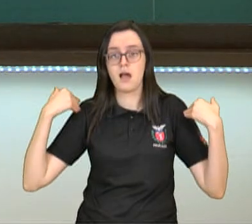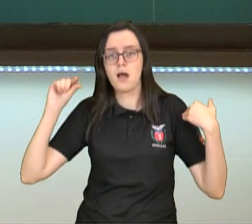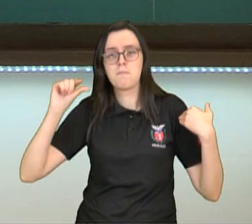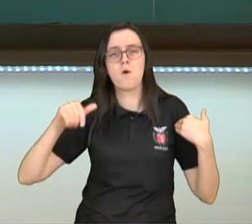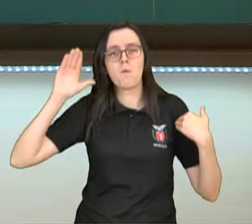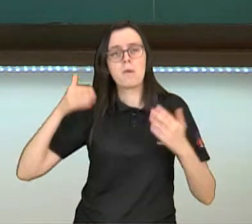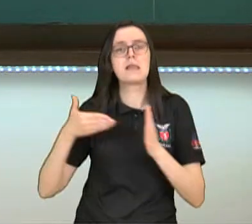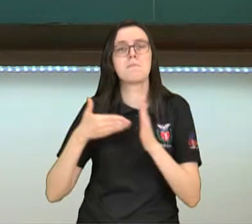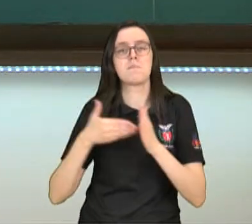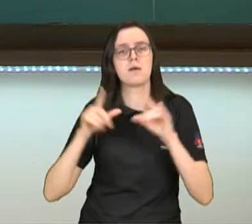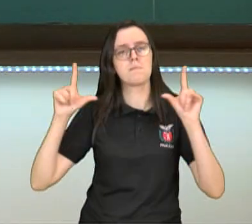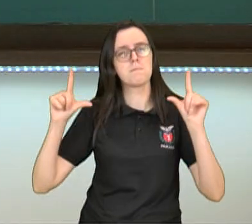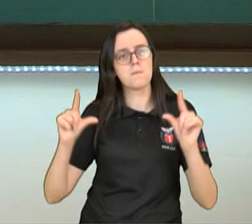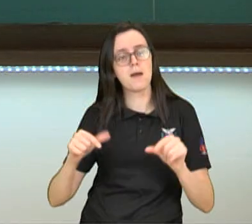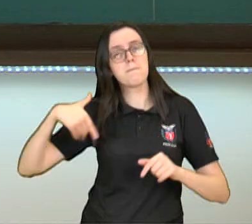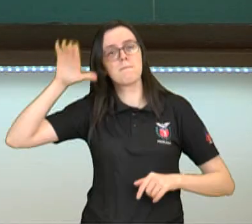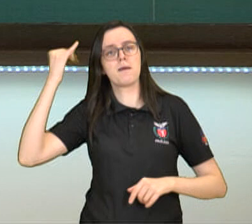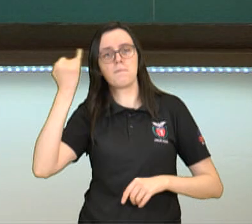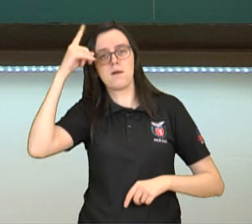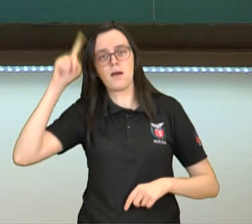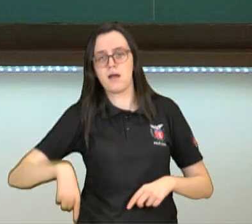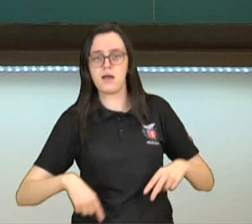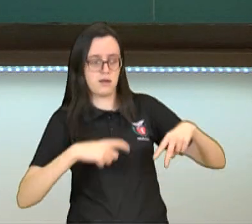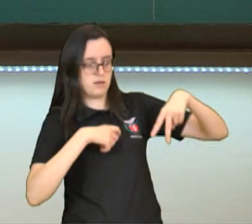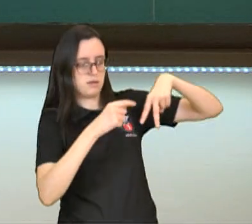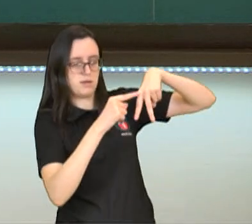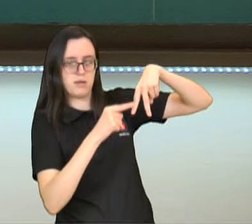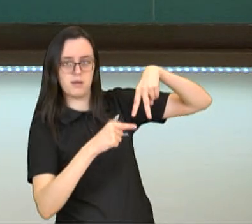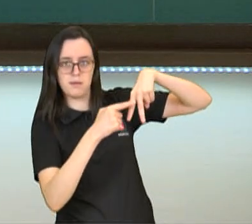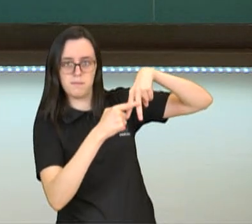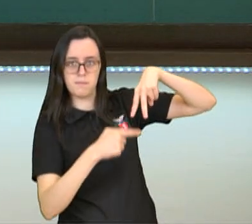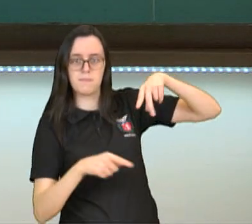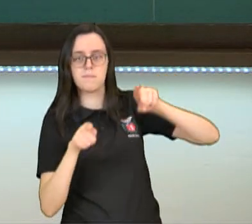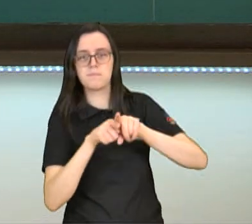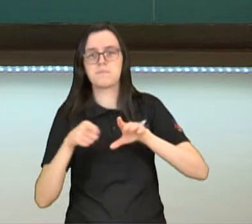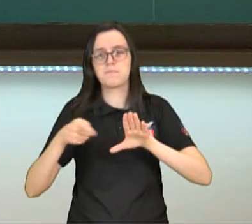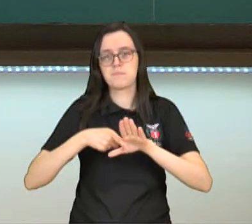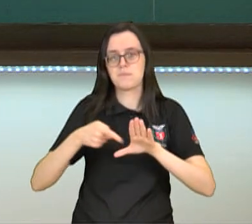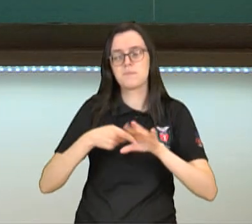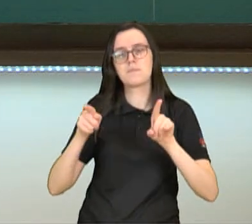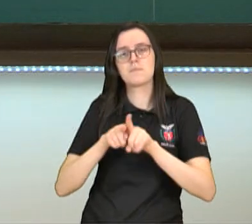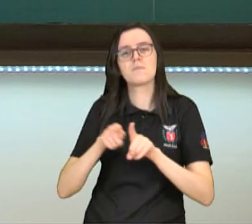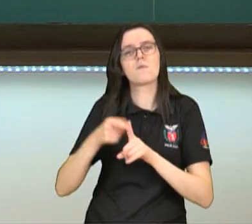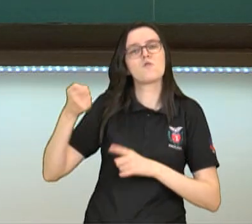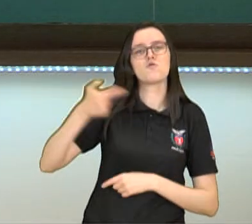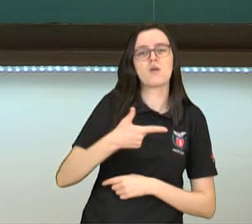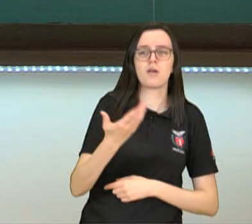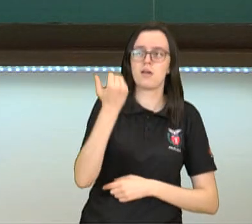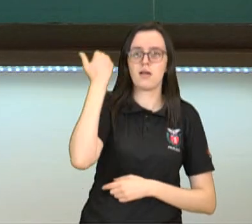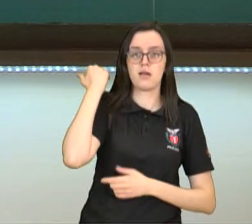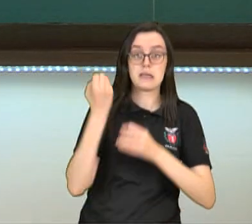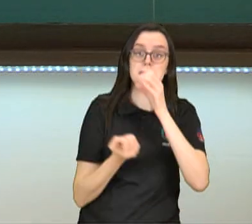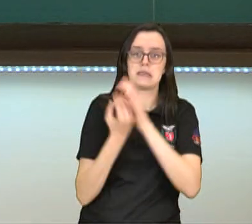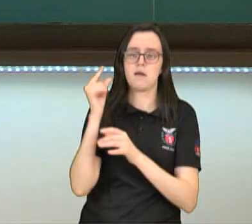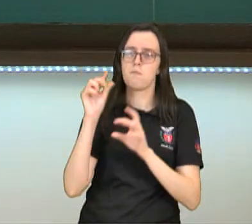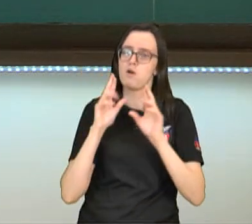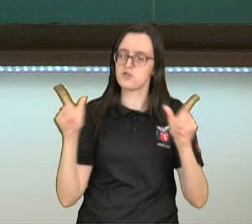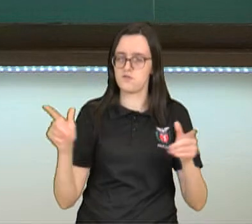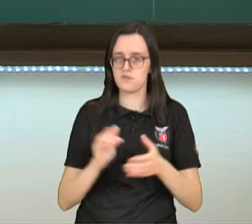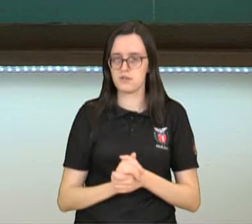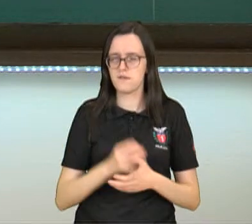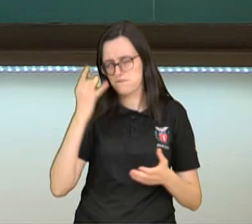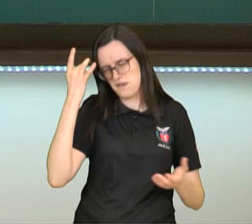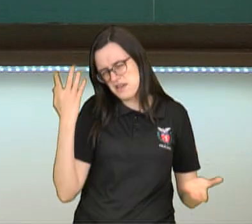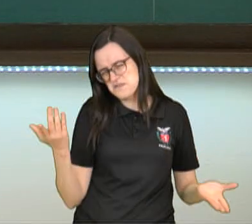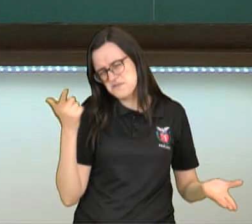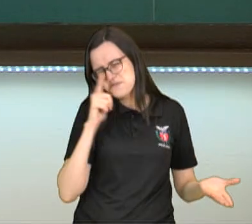mais limitados, deixando mais a marcação de passo para braços e pernas do que era executado quando o merengue foi criado. Fácil,